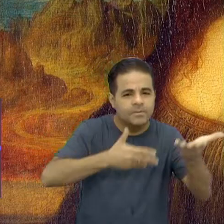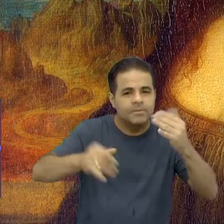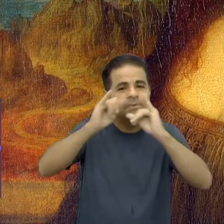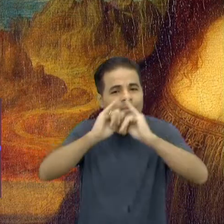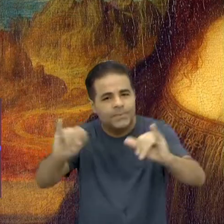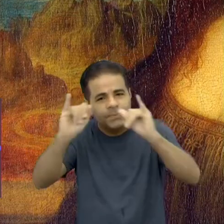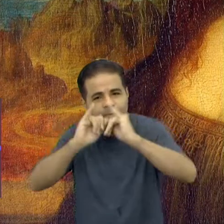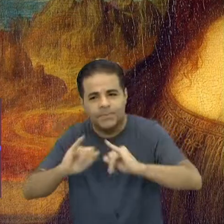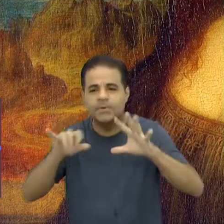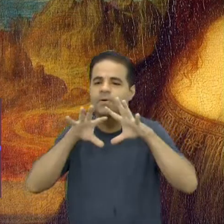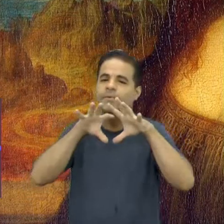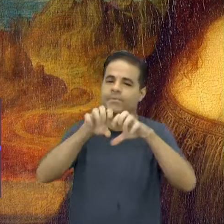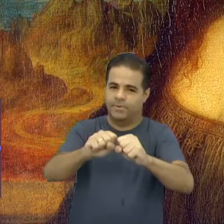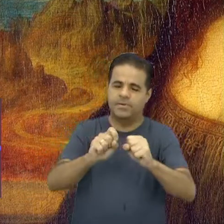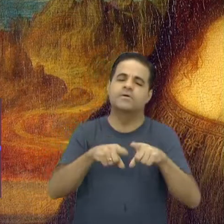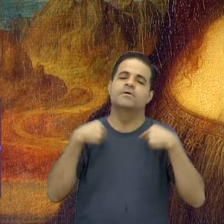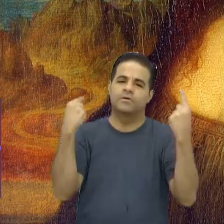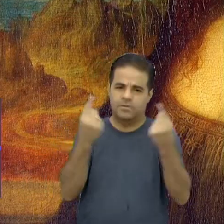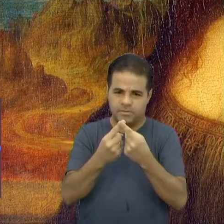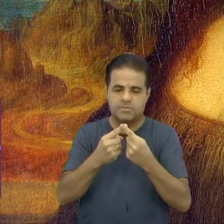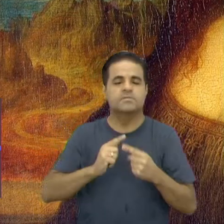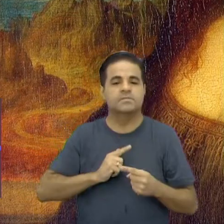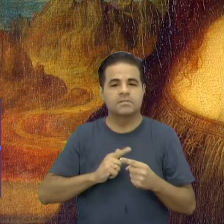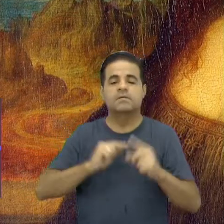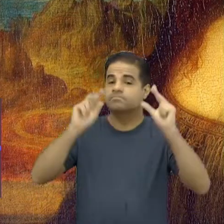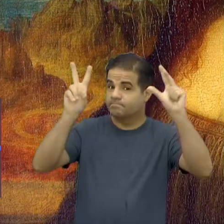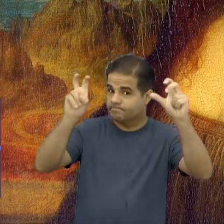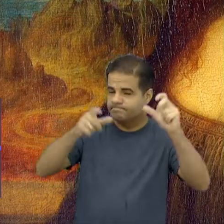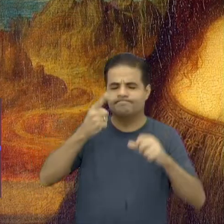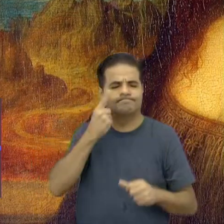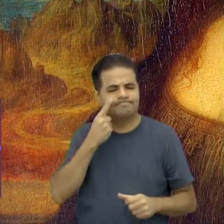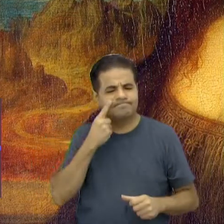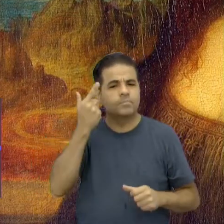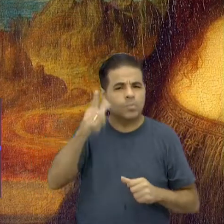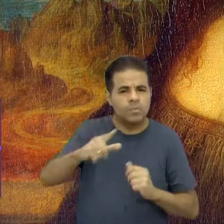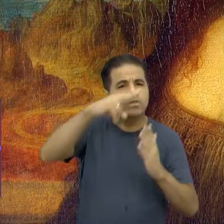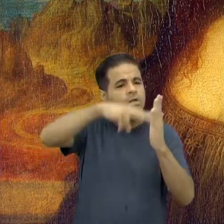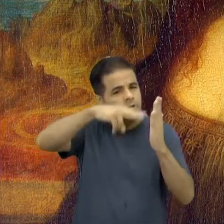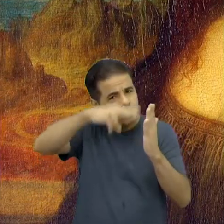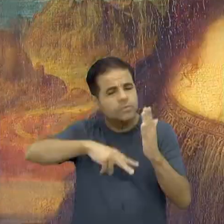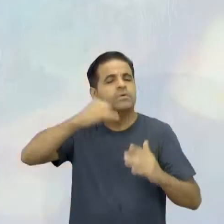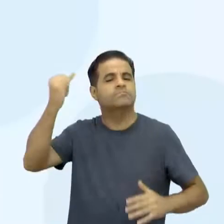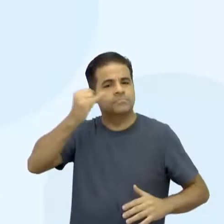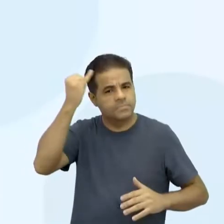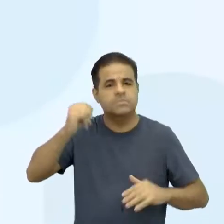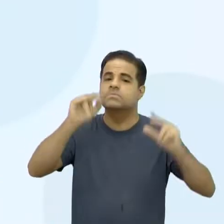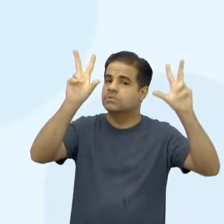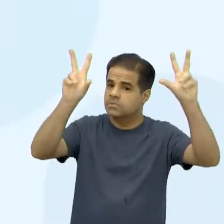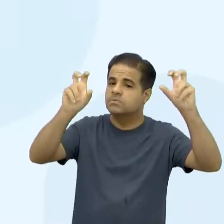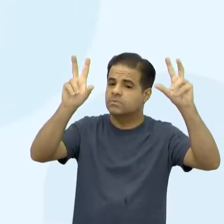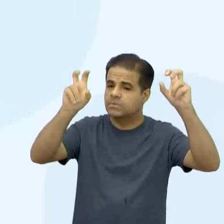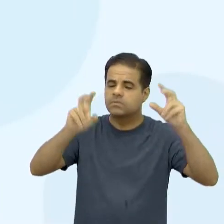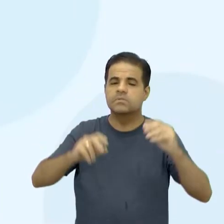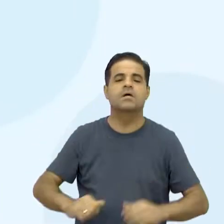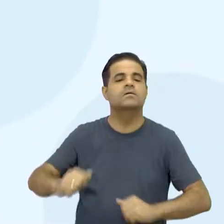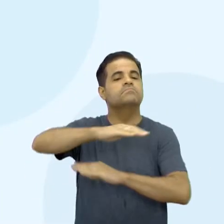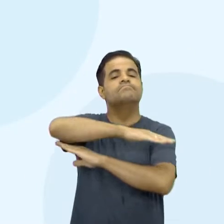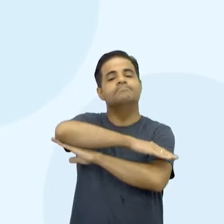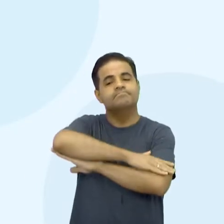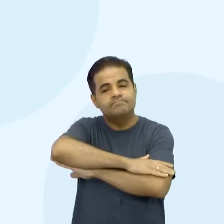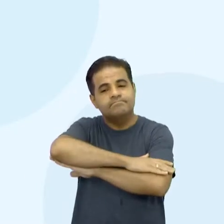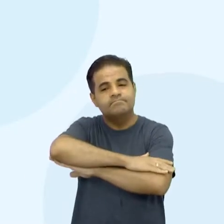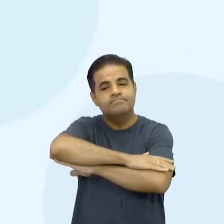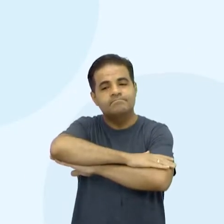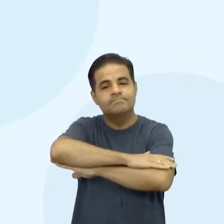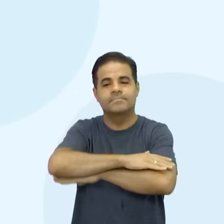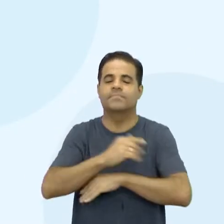a apropriação que a gente teve da vertente. Olha só, uma outra releitura também dessa temática aqui da Mona Lisa.